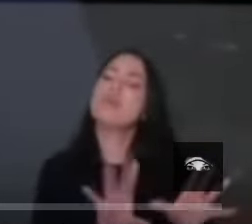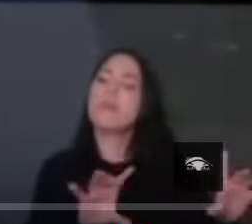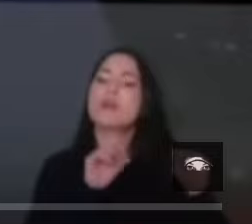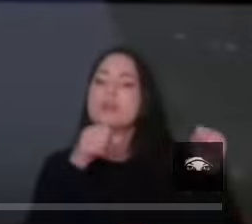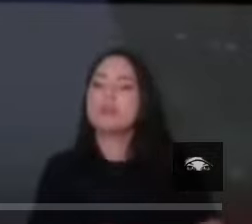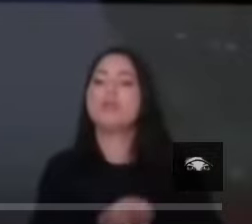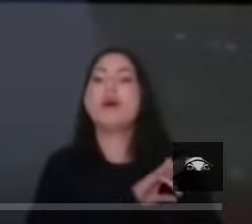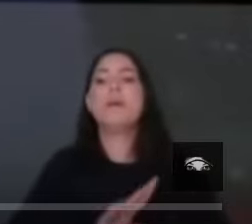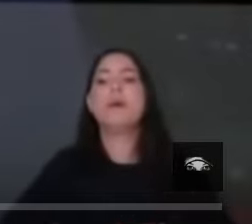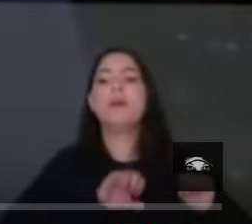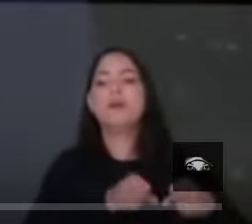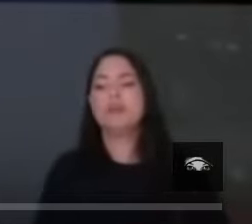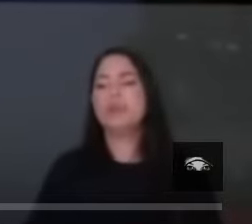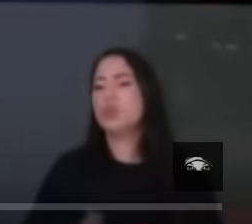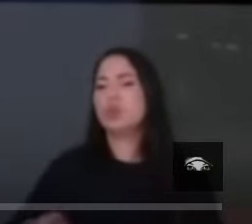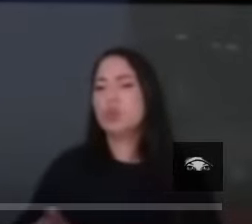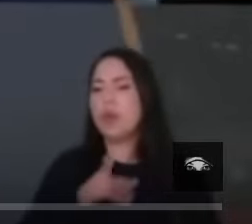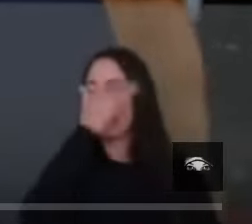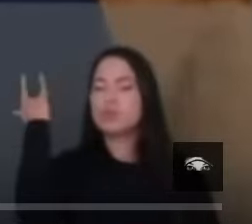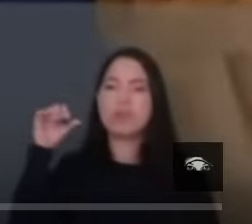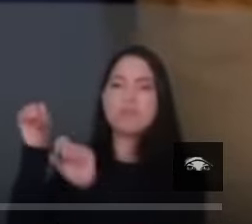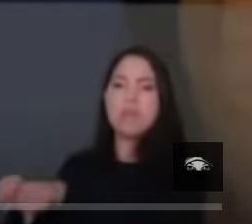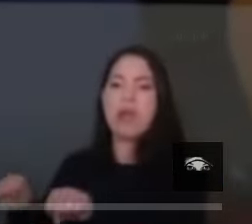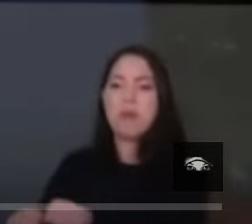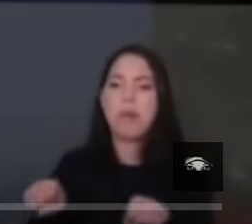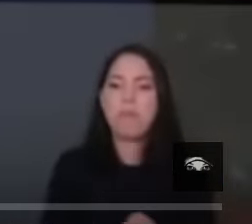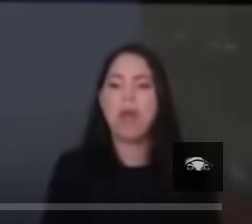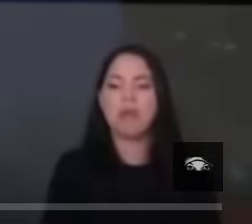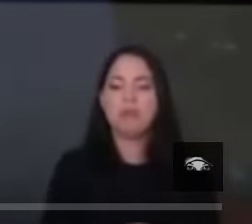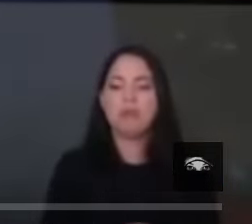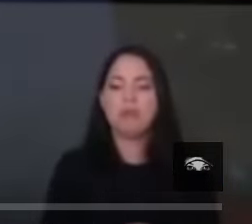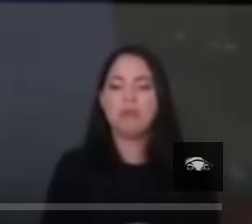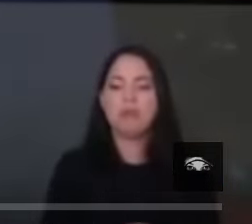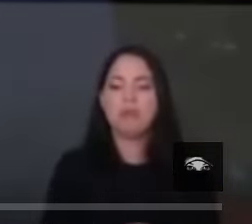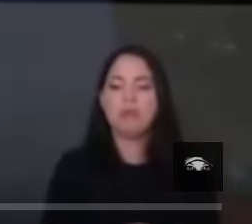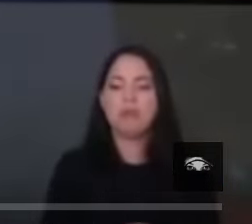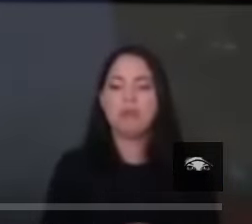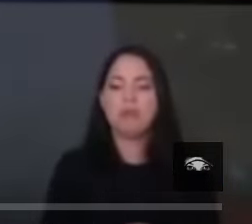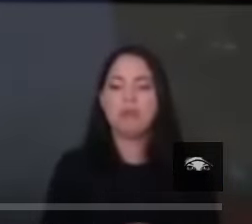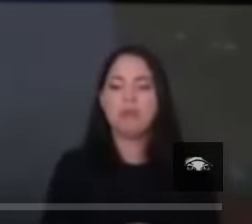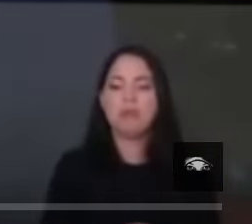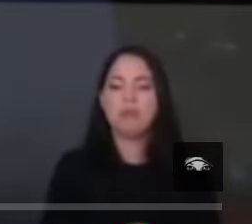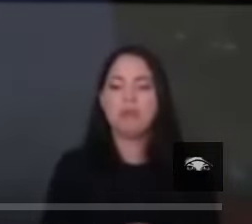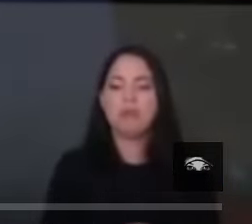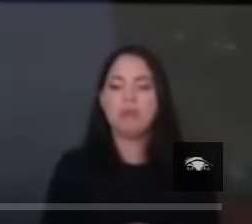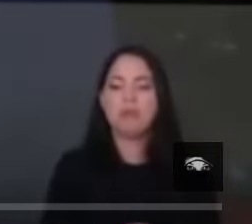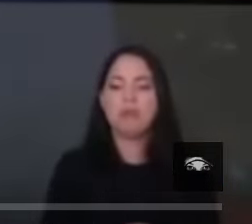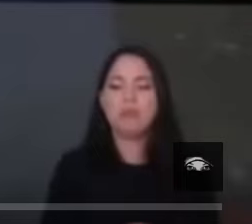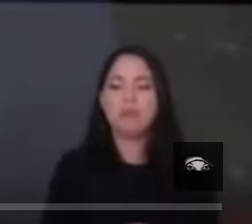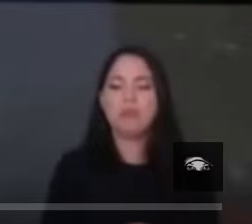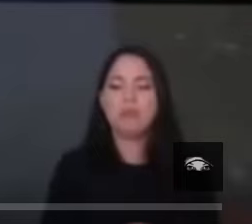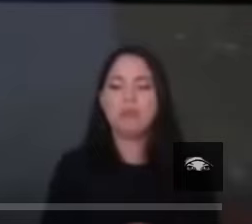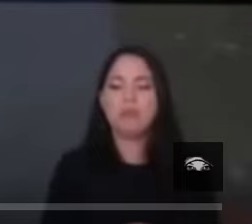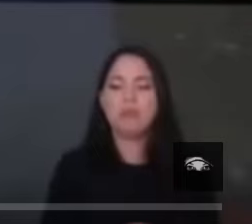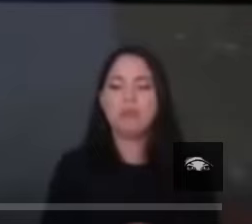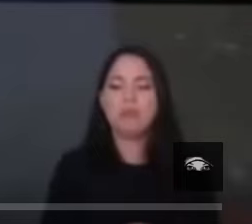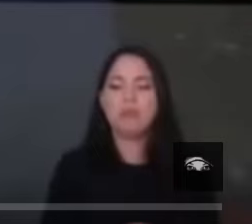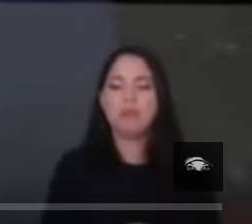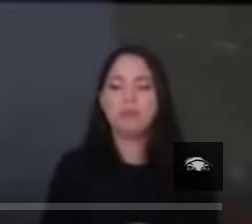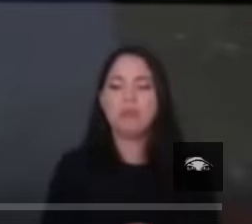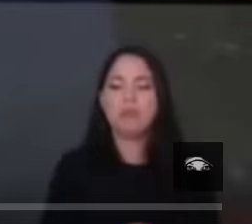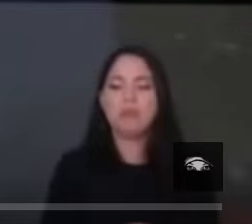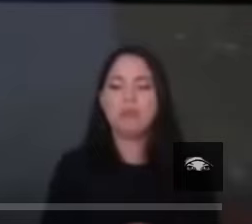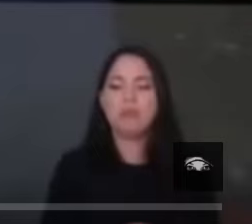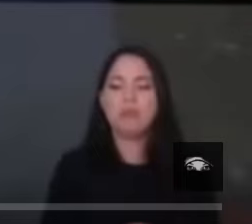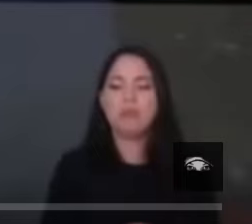Patriota não são aqueles que vilipendiaram os símbolos da democracia e da república. Aqui ele faz uma coisa importante, ele retoma